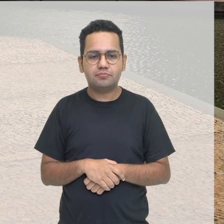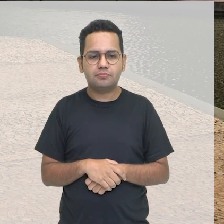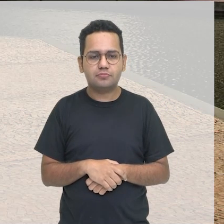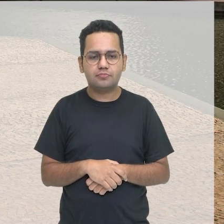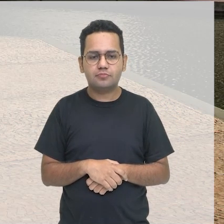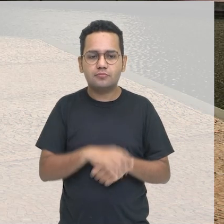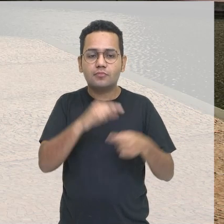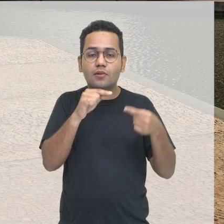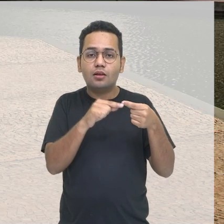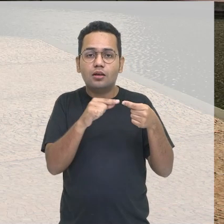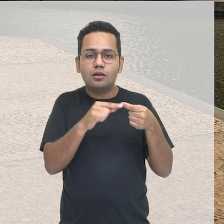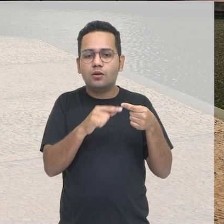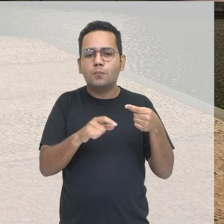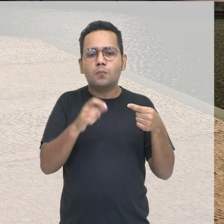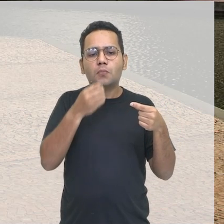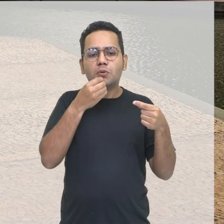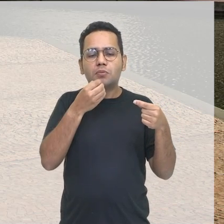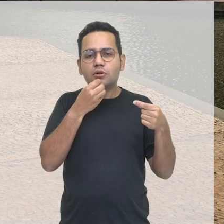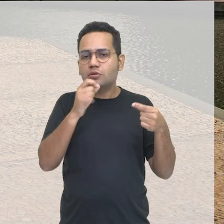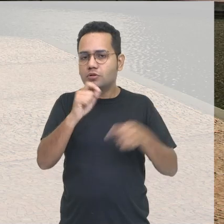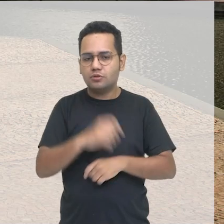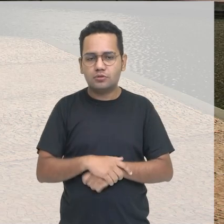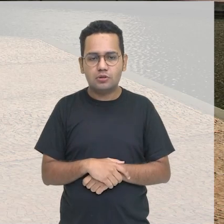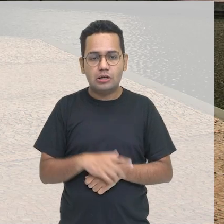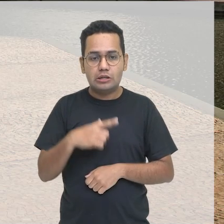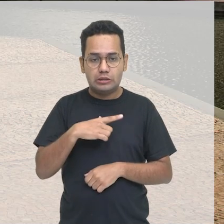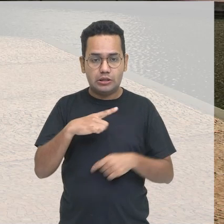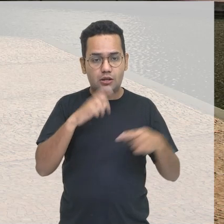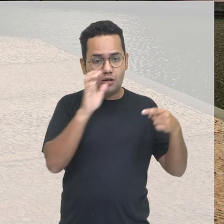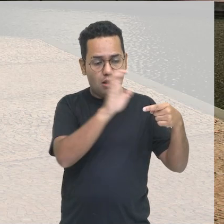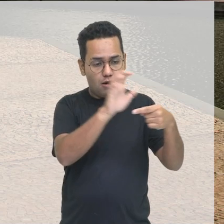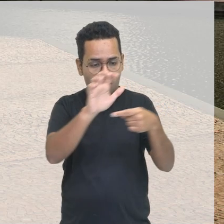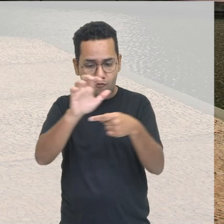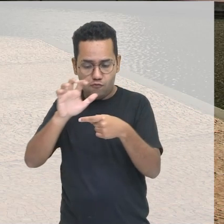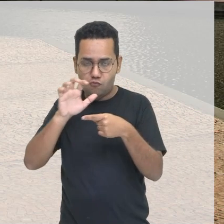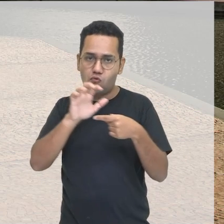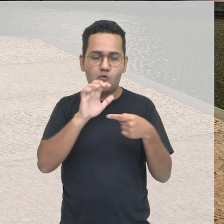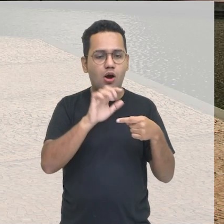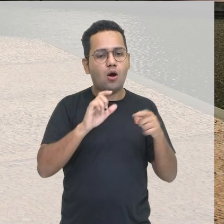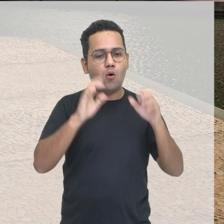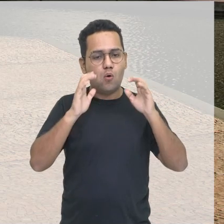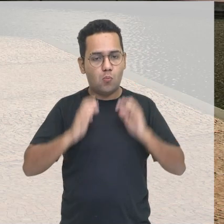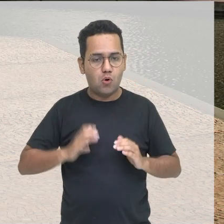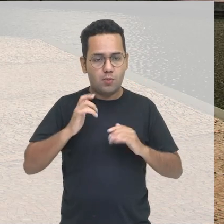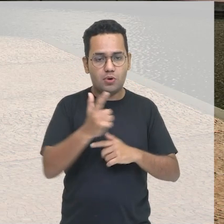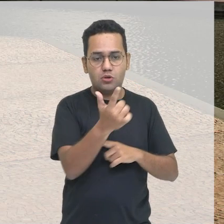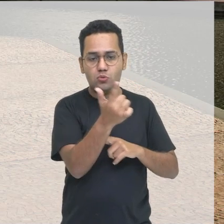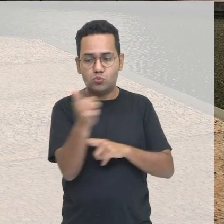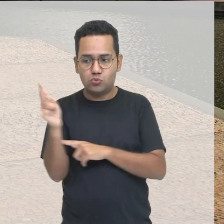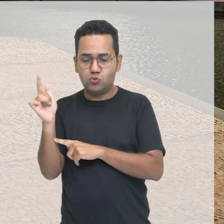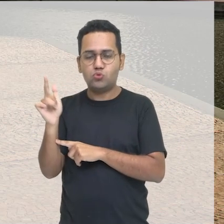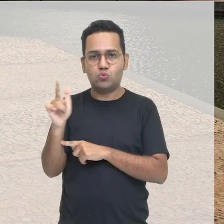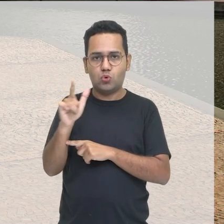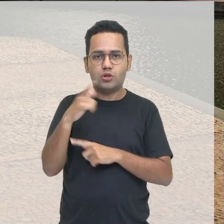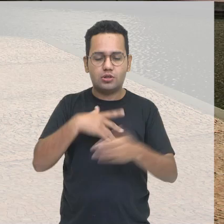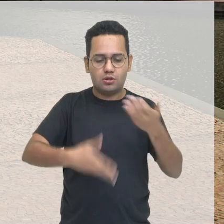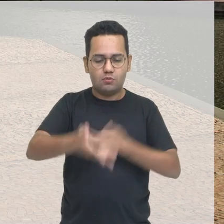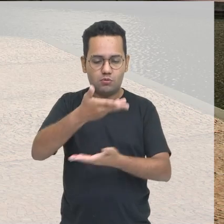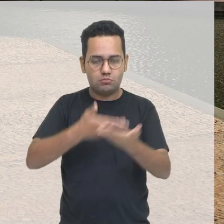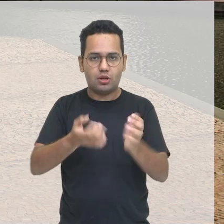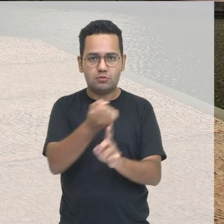a possibilidade de exercer influência sobre a conduta de outros em determinada